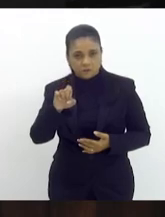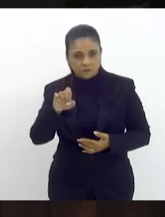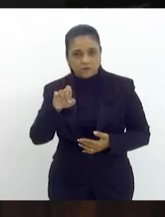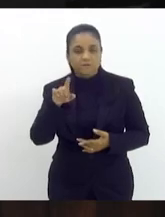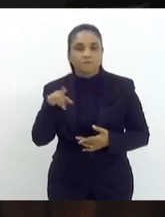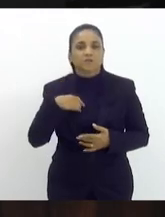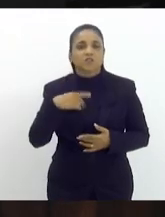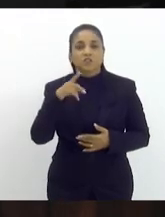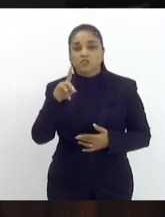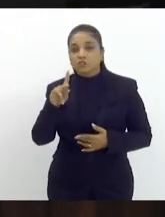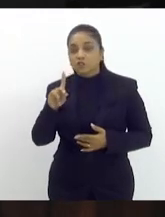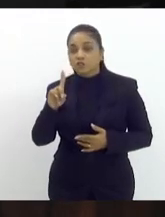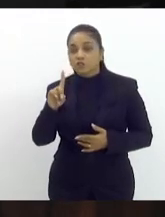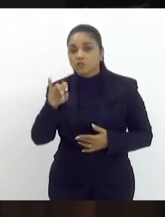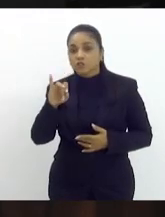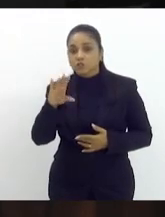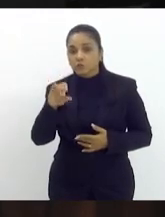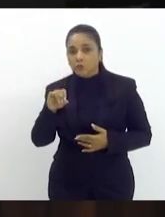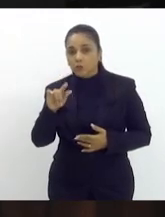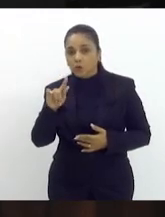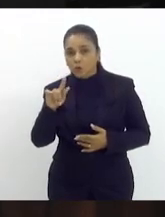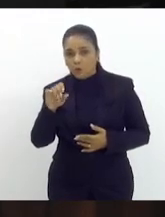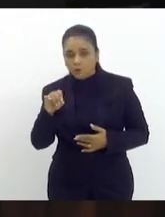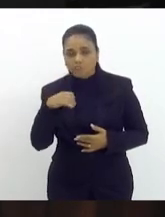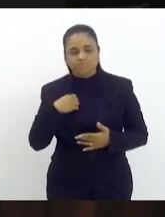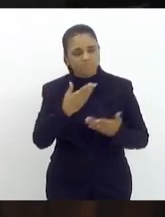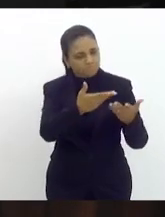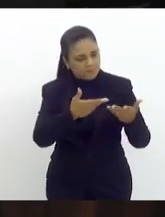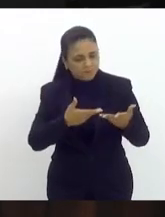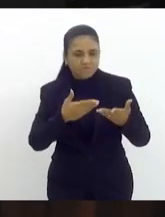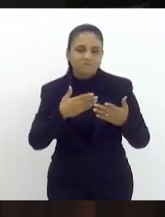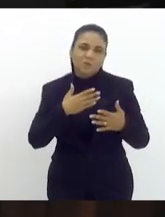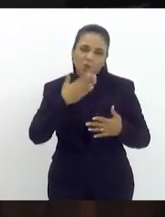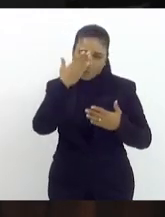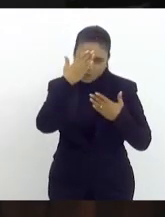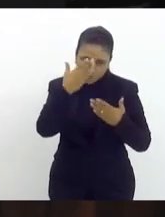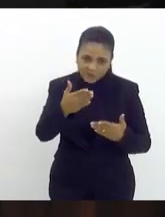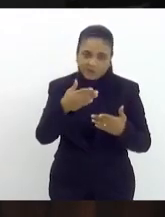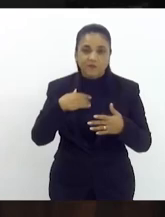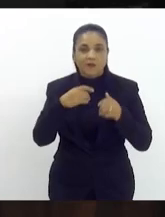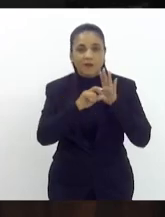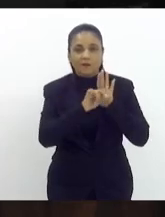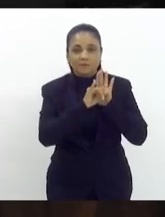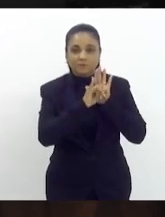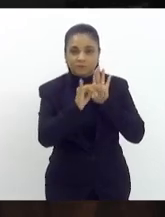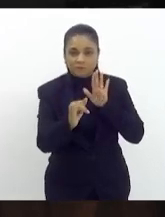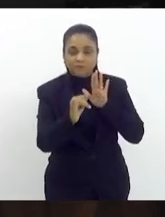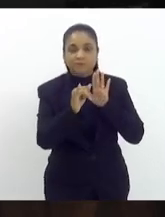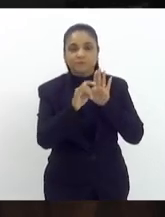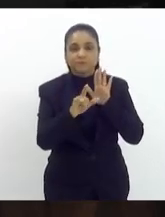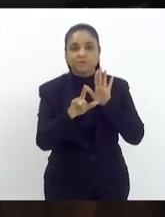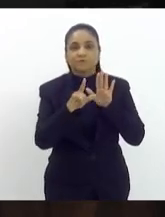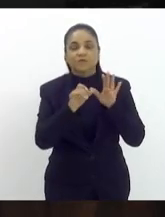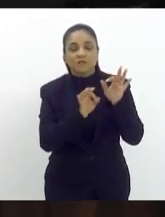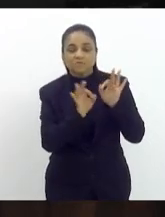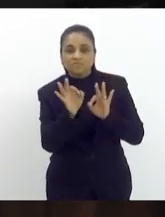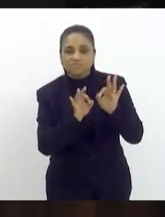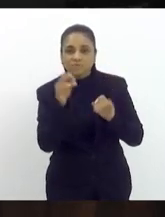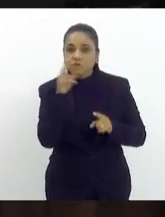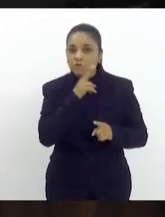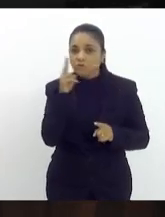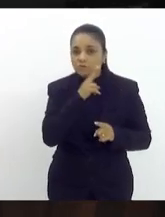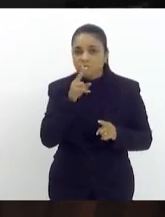bem-vindo. Muito obrigado pela presença de Vossa Excelência. Anuncio, em regime de urgência, em discussão